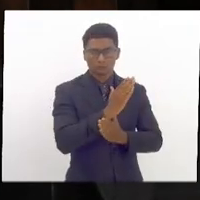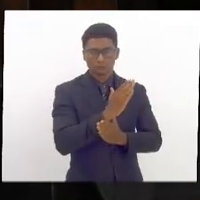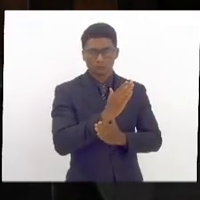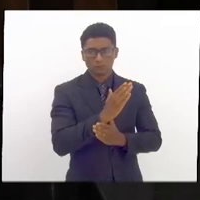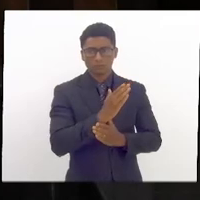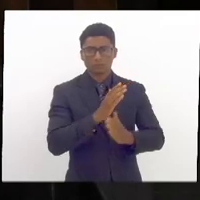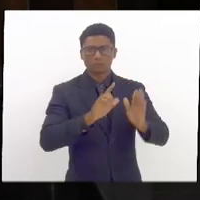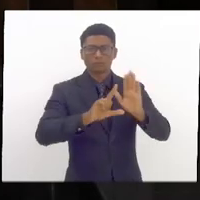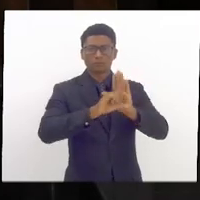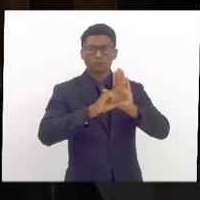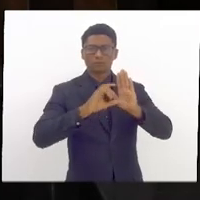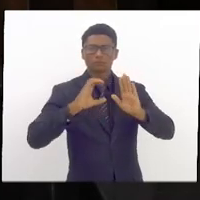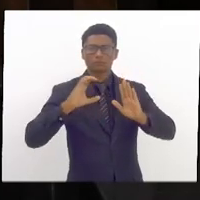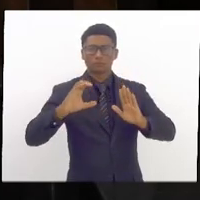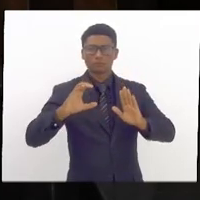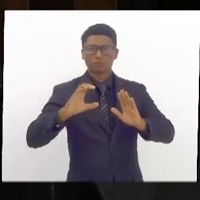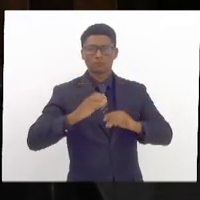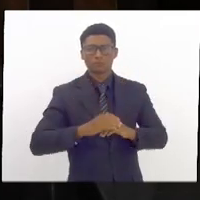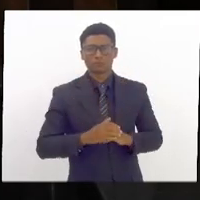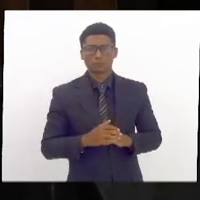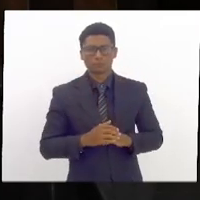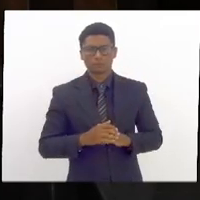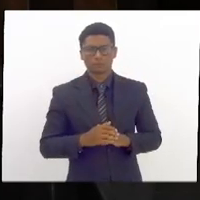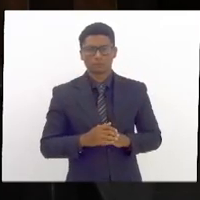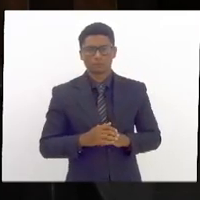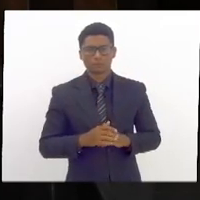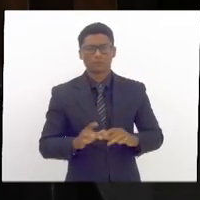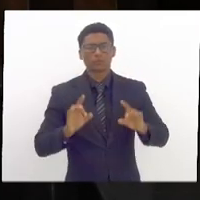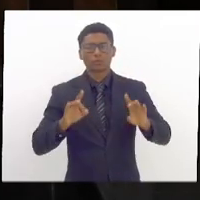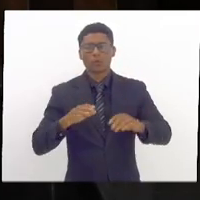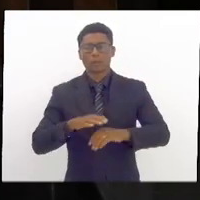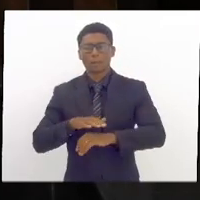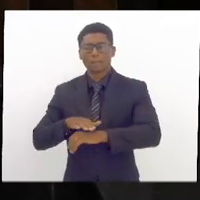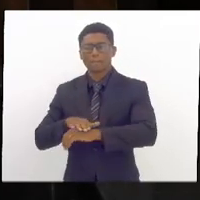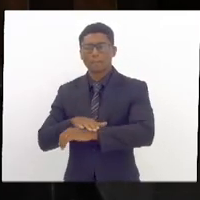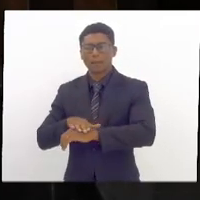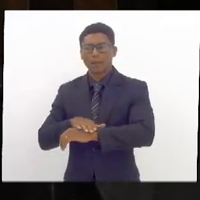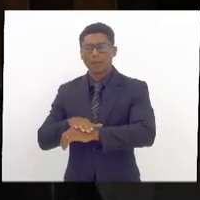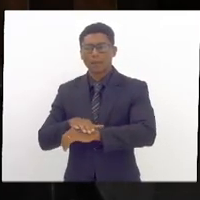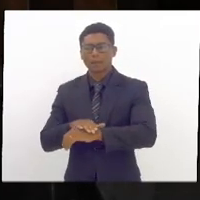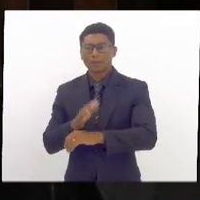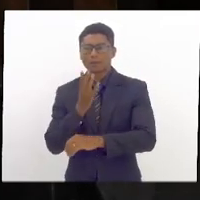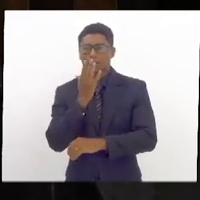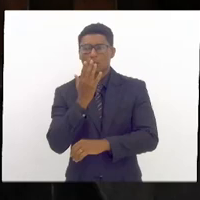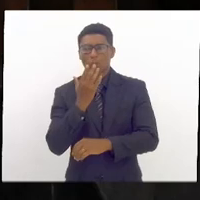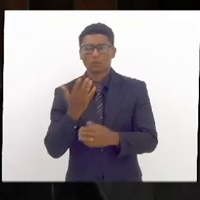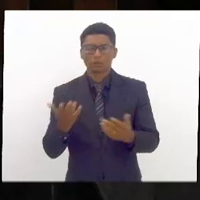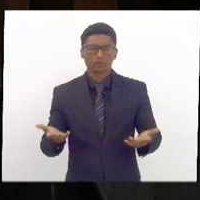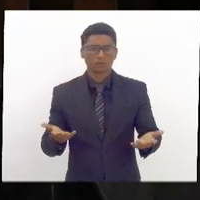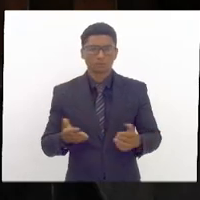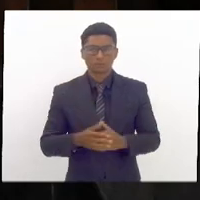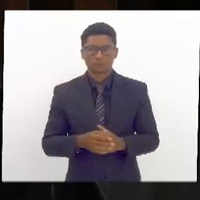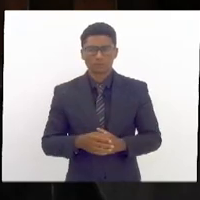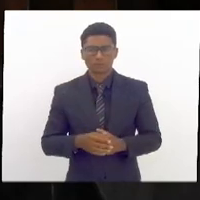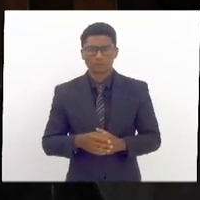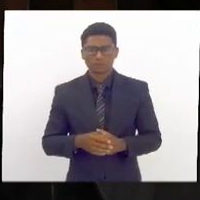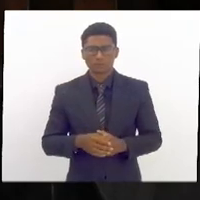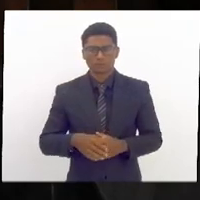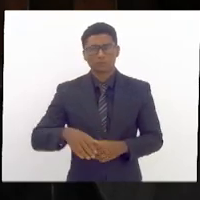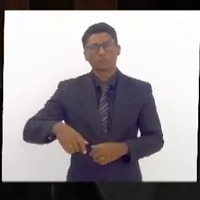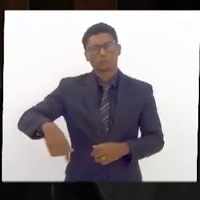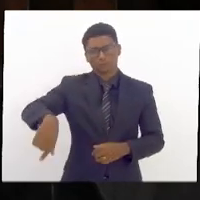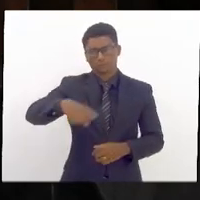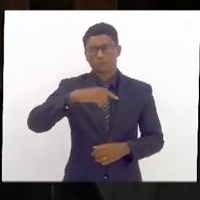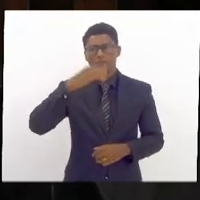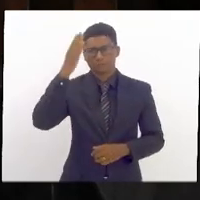cotas unicamente em relação à cor da pele, por mais que nós entendamos todo o